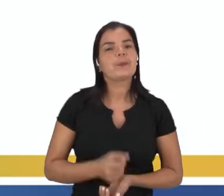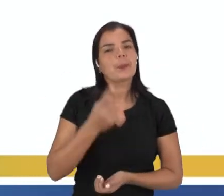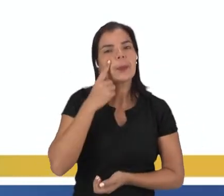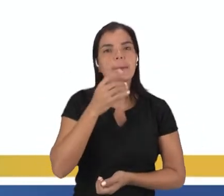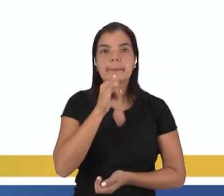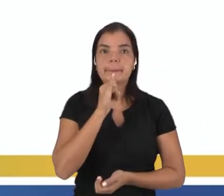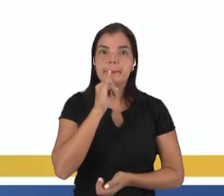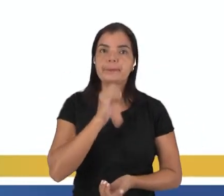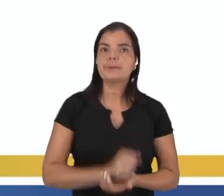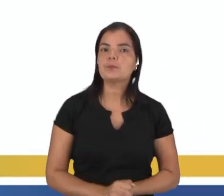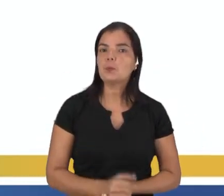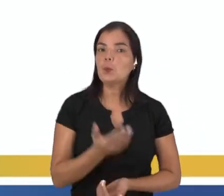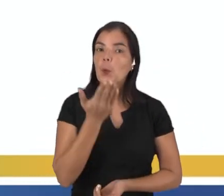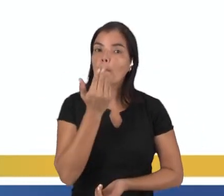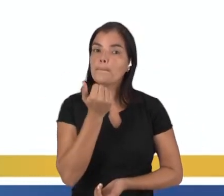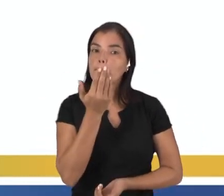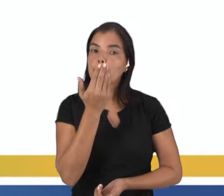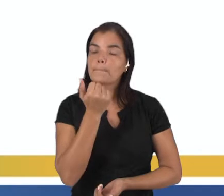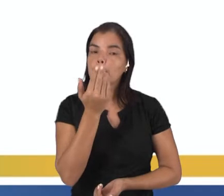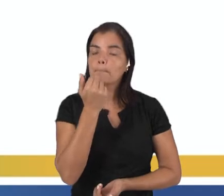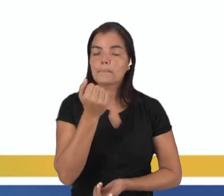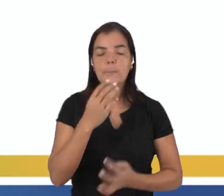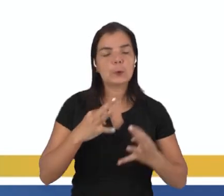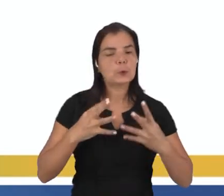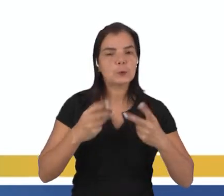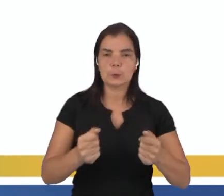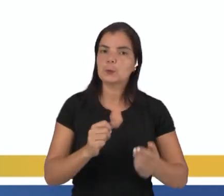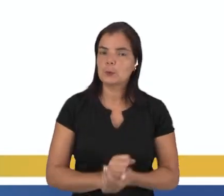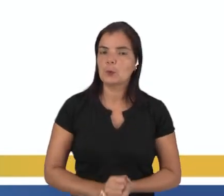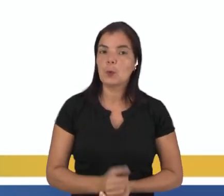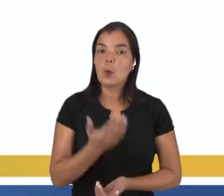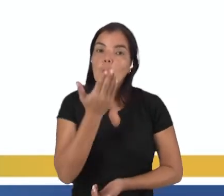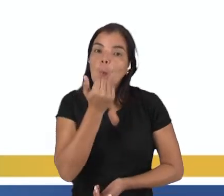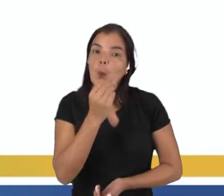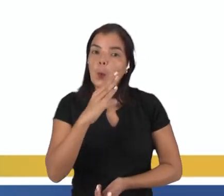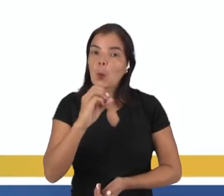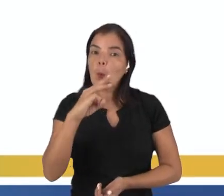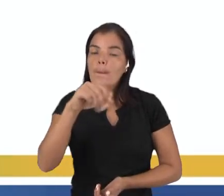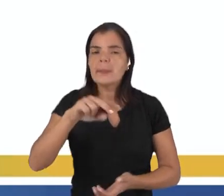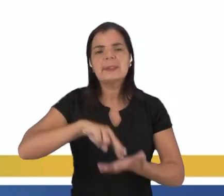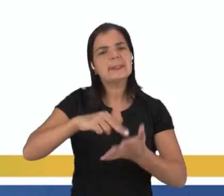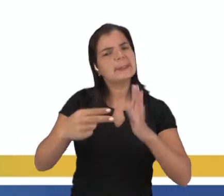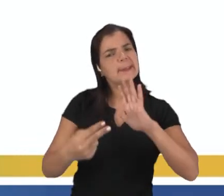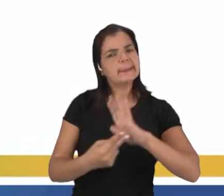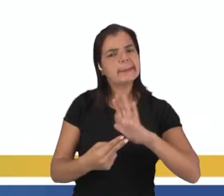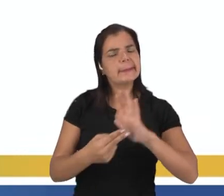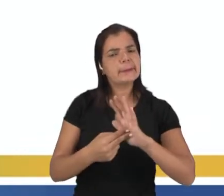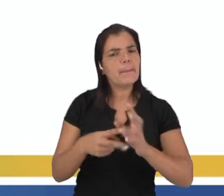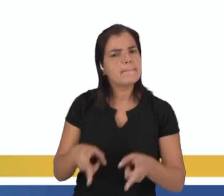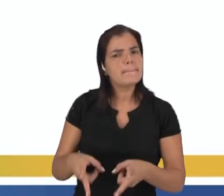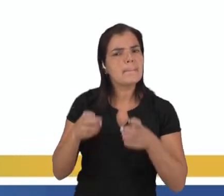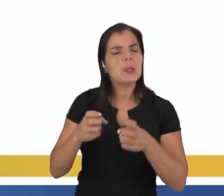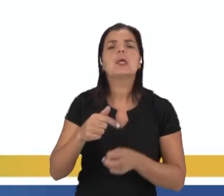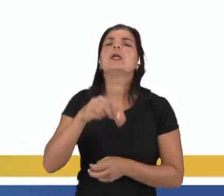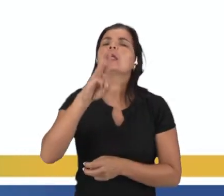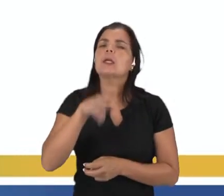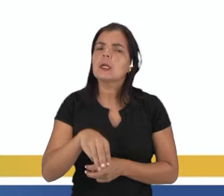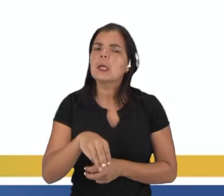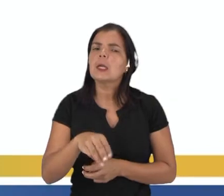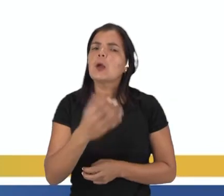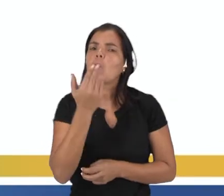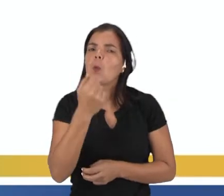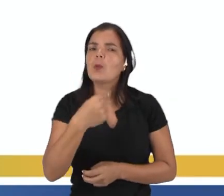por exemplo, comi o bolo todo. Quando eu falo comi o bolo todo, percebe-se que quem comeu